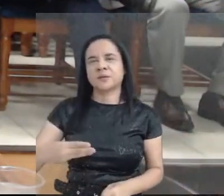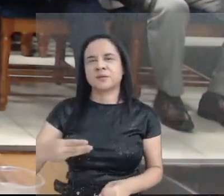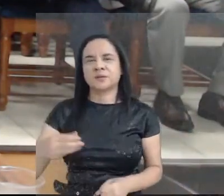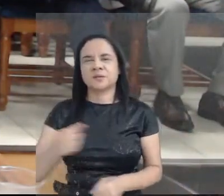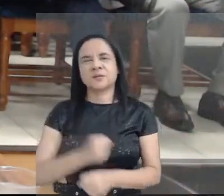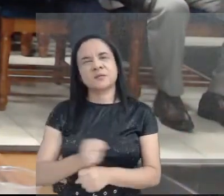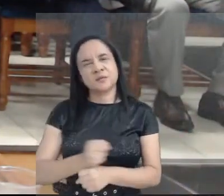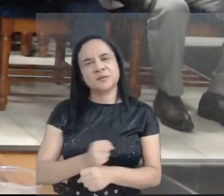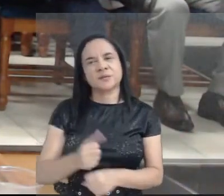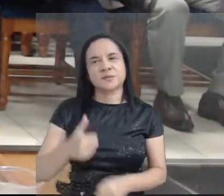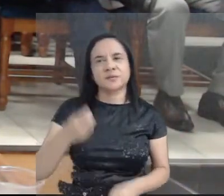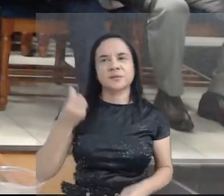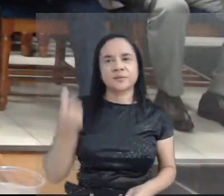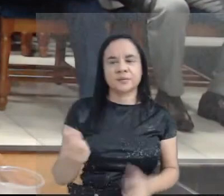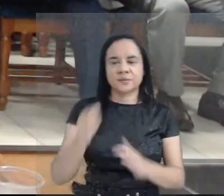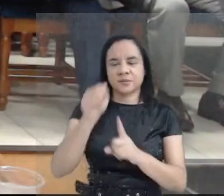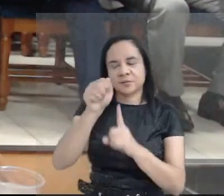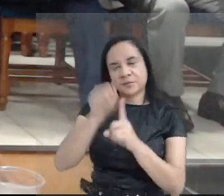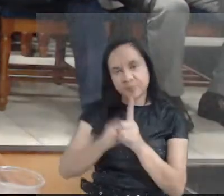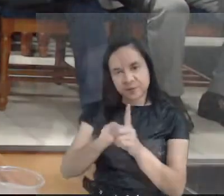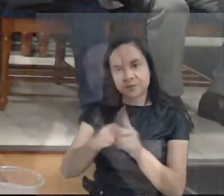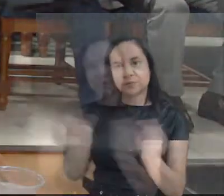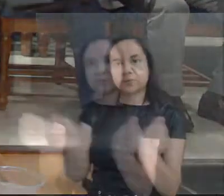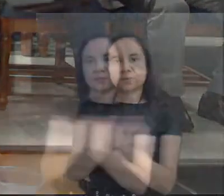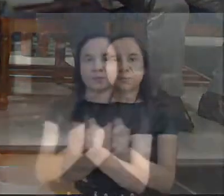com aqueles 12 discípulos.